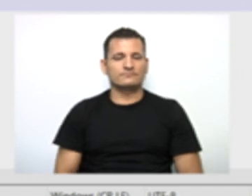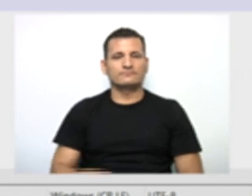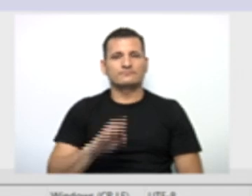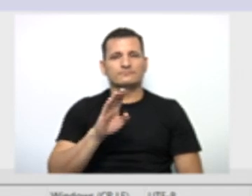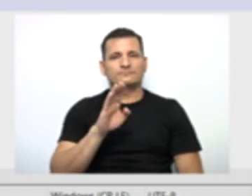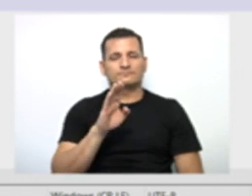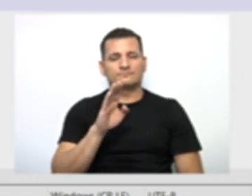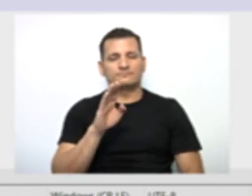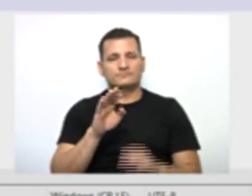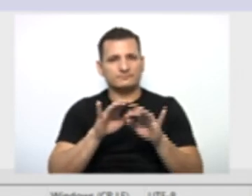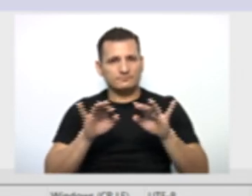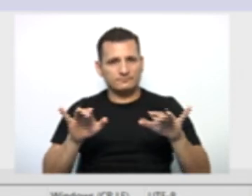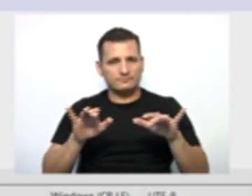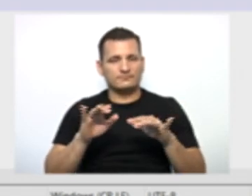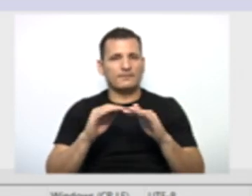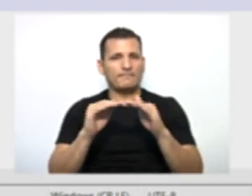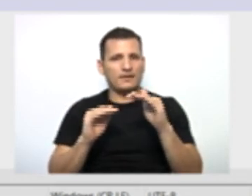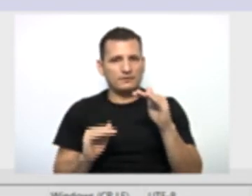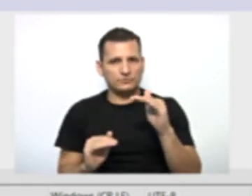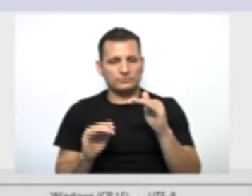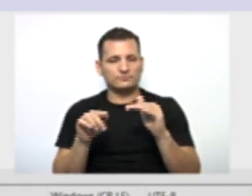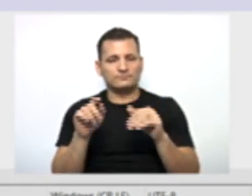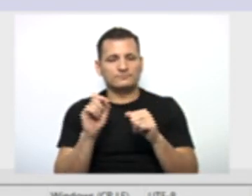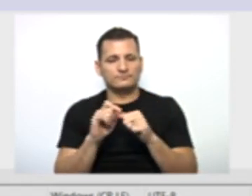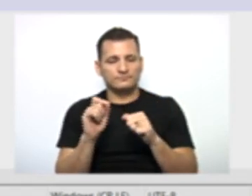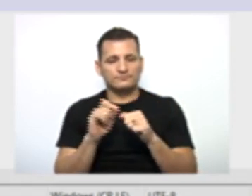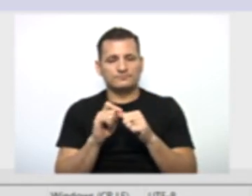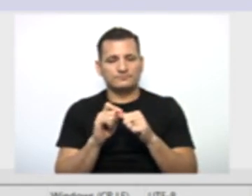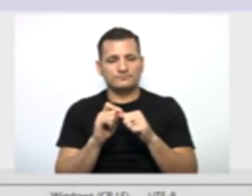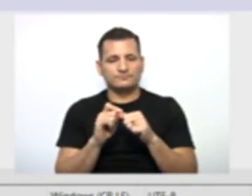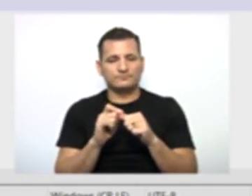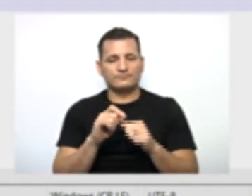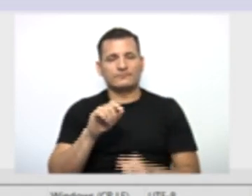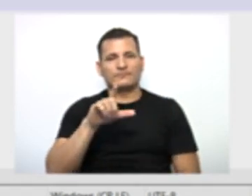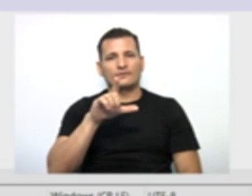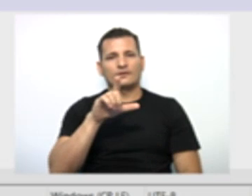abaixo faremos uma lista